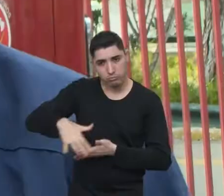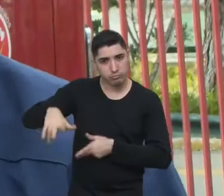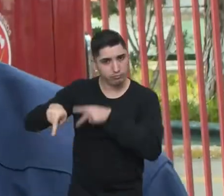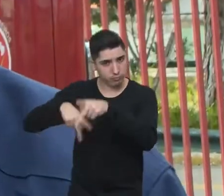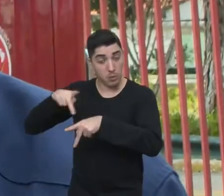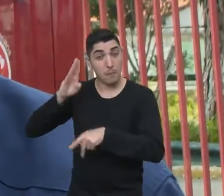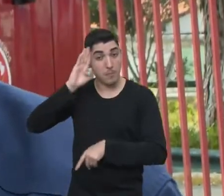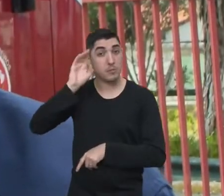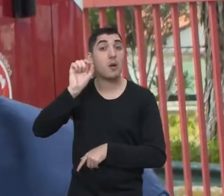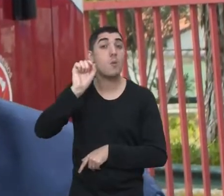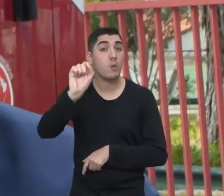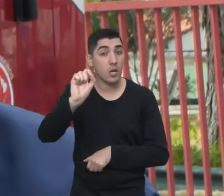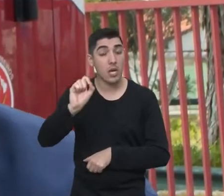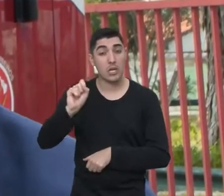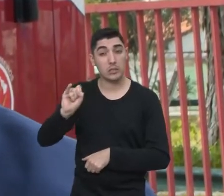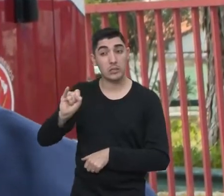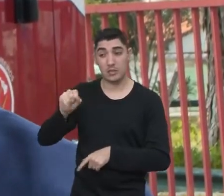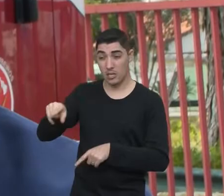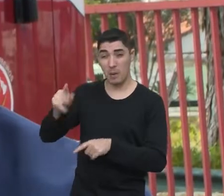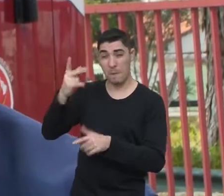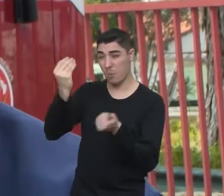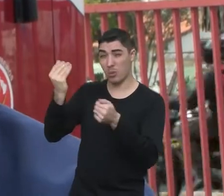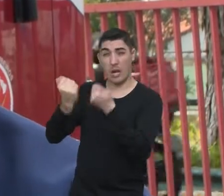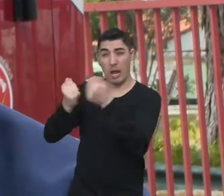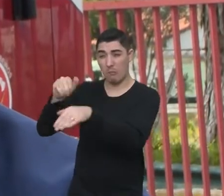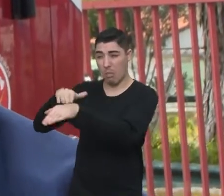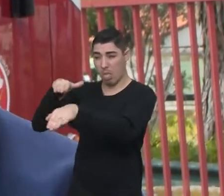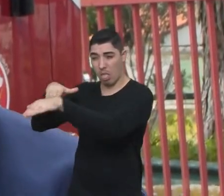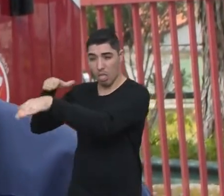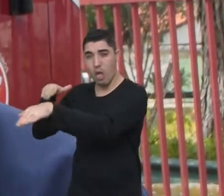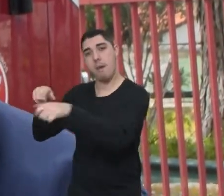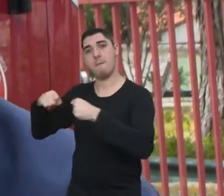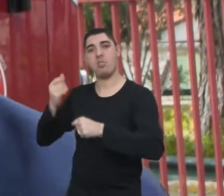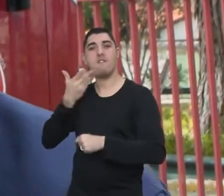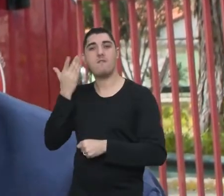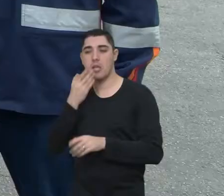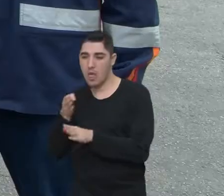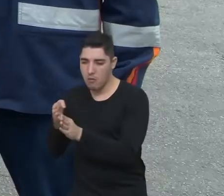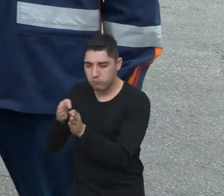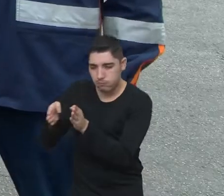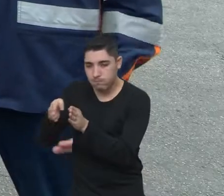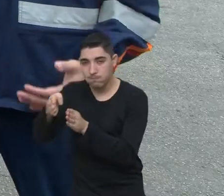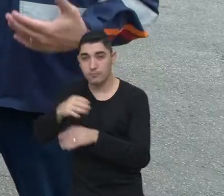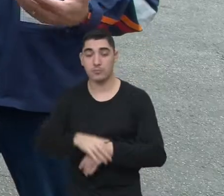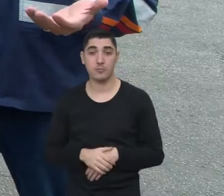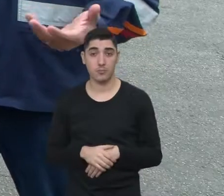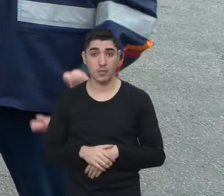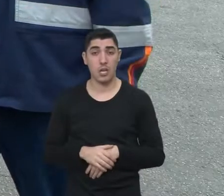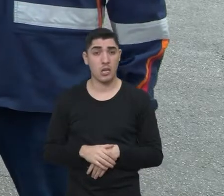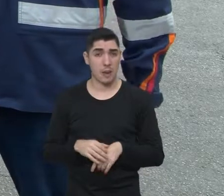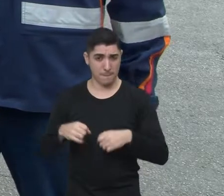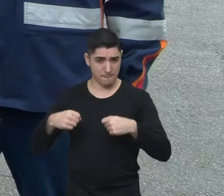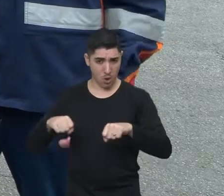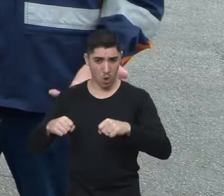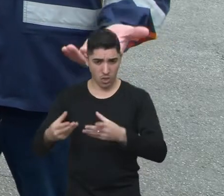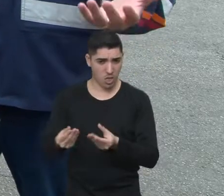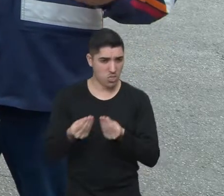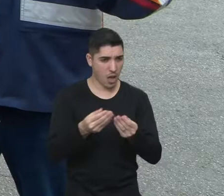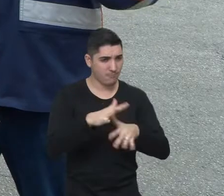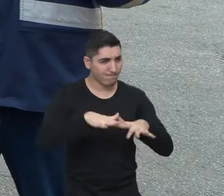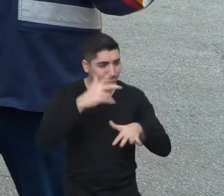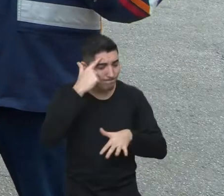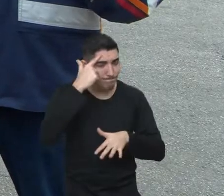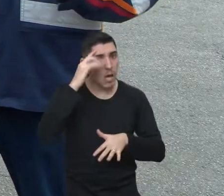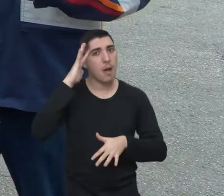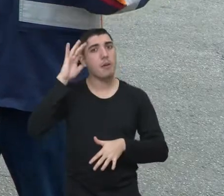população, principalmente devido à intensidade do tráfego urbano na cidade. A ideia de colocar as motos à disposição da população